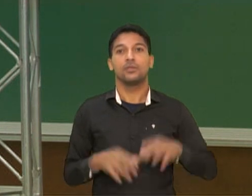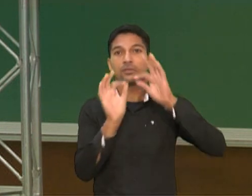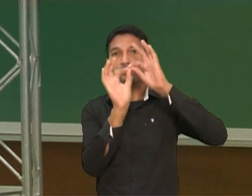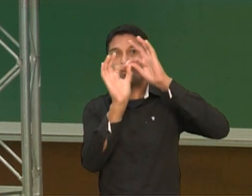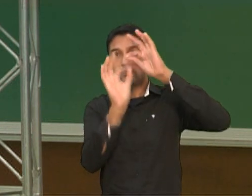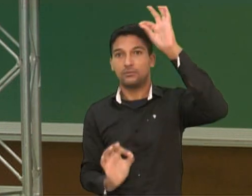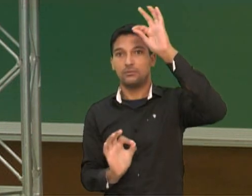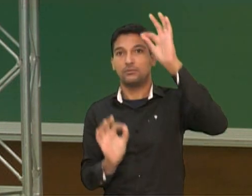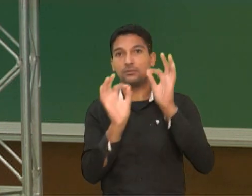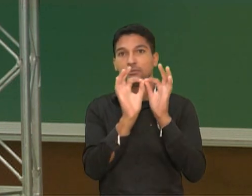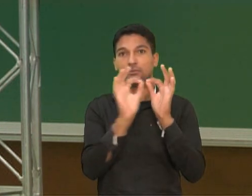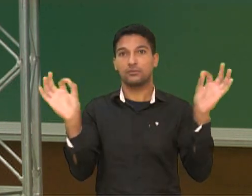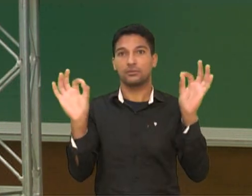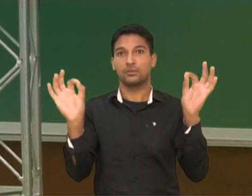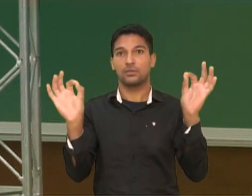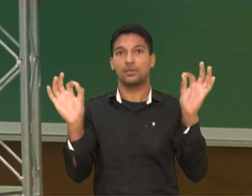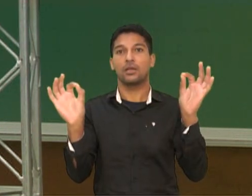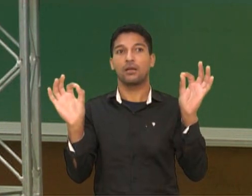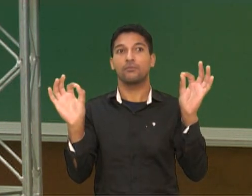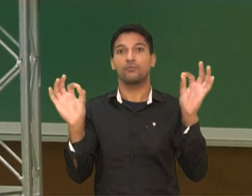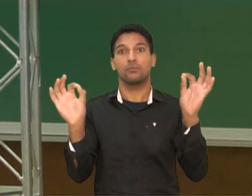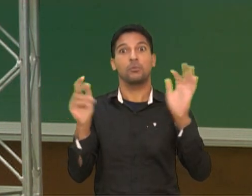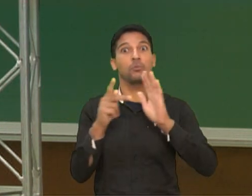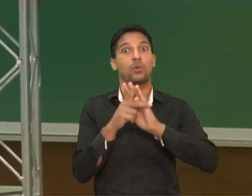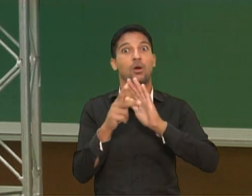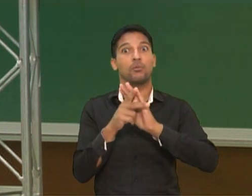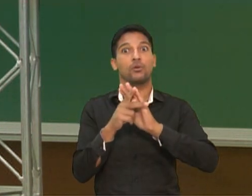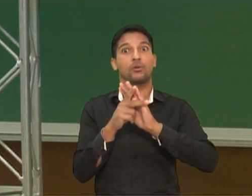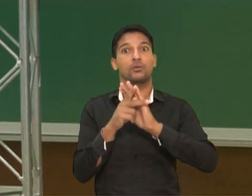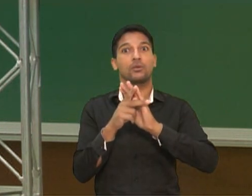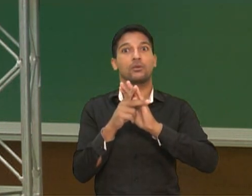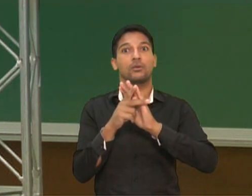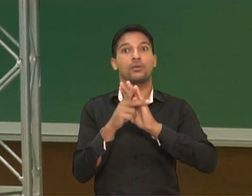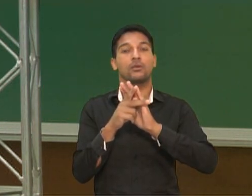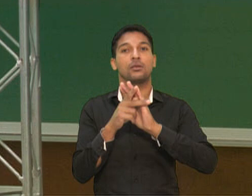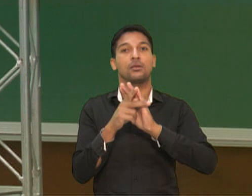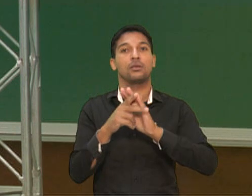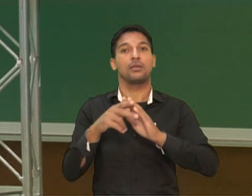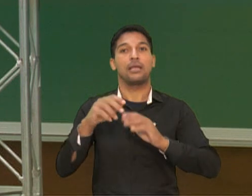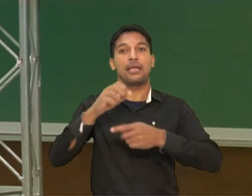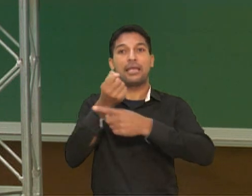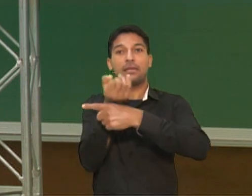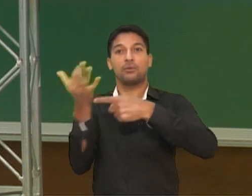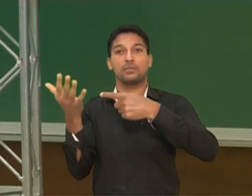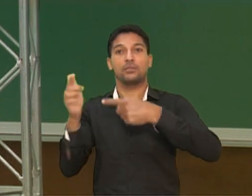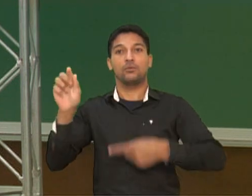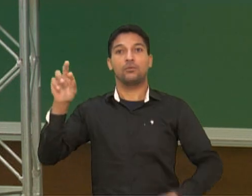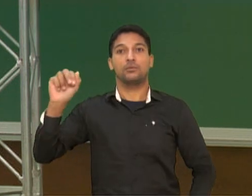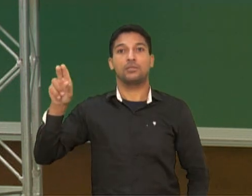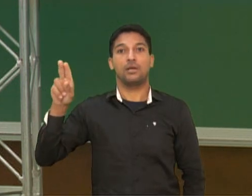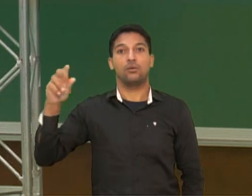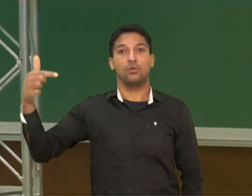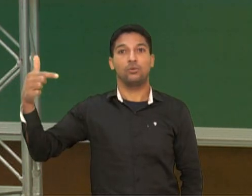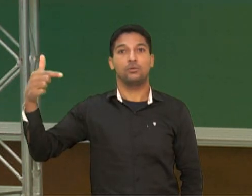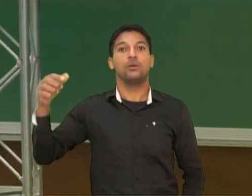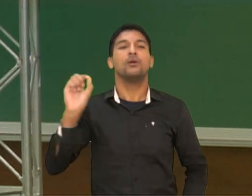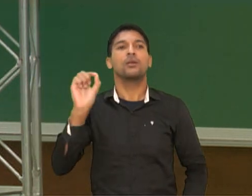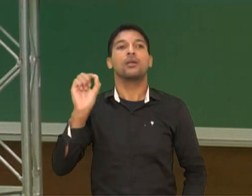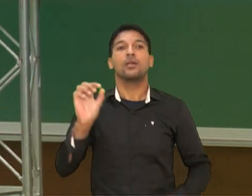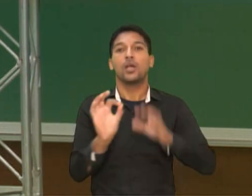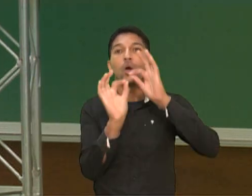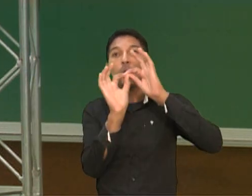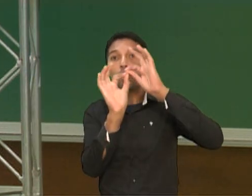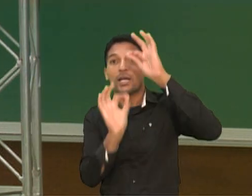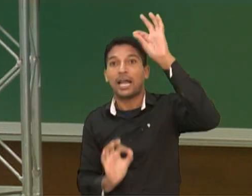gráfico de uma equação que é de grau 2, o gráfico vai ser uma parábola. Isso é fato? Então, não lembrava.